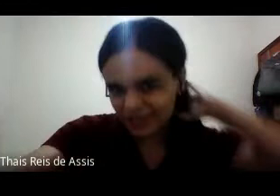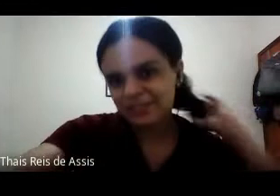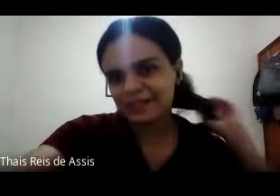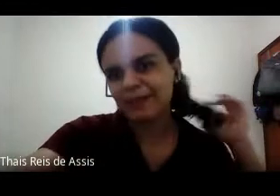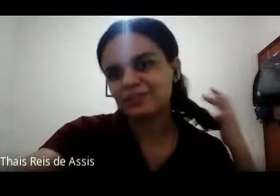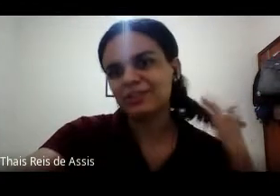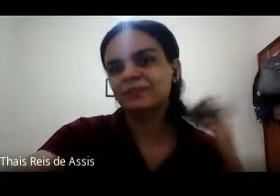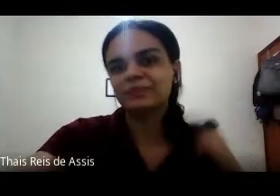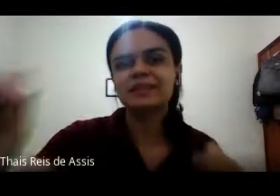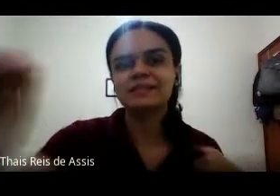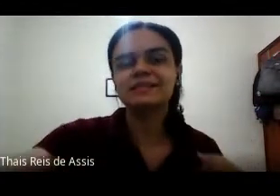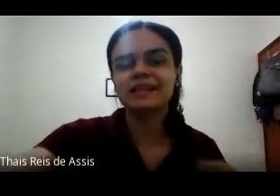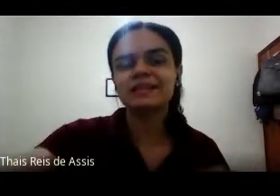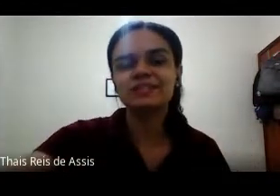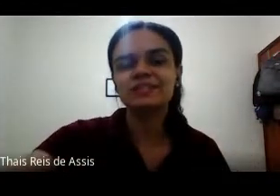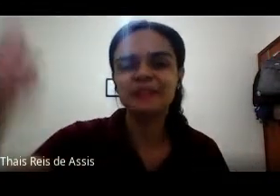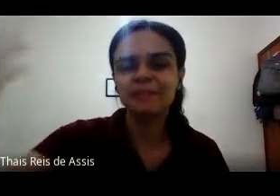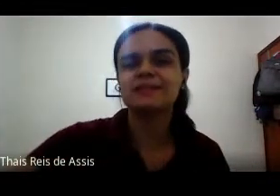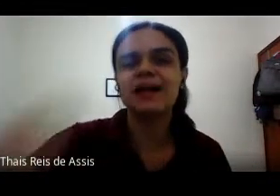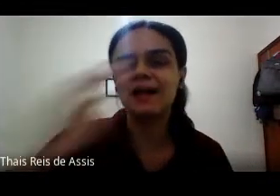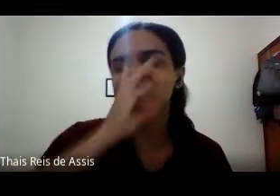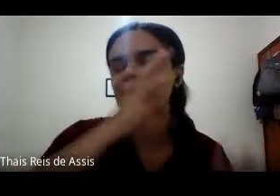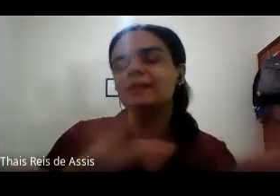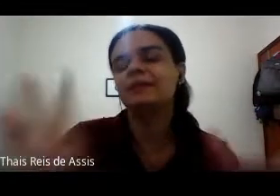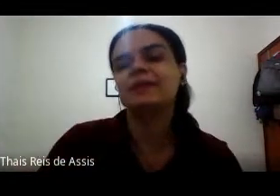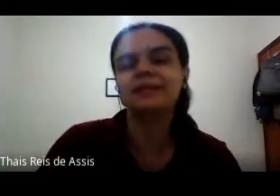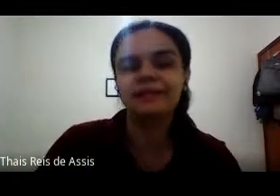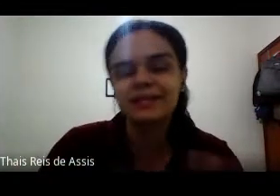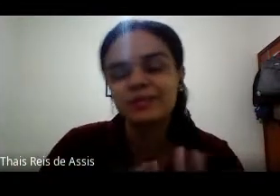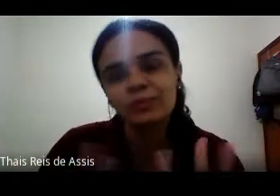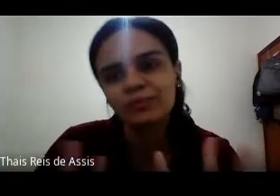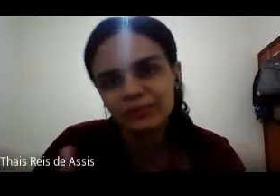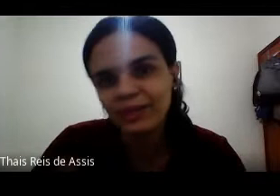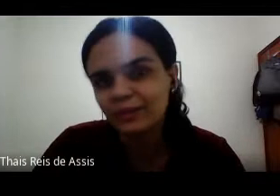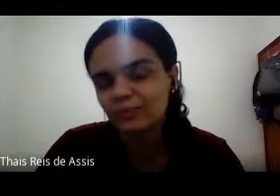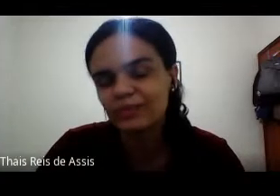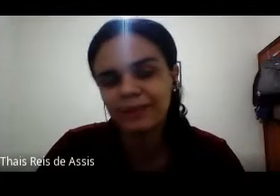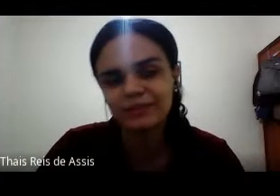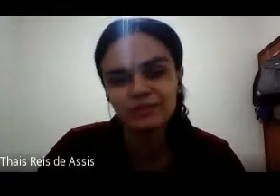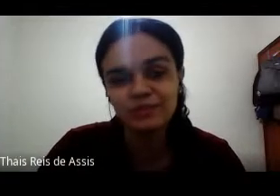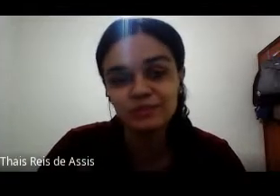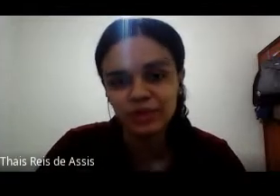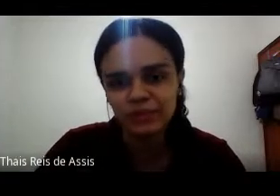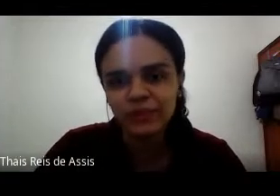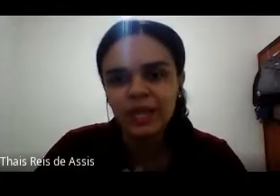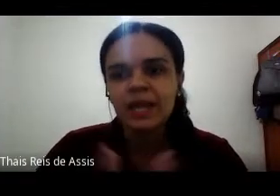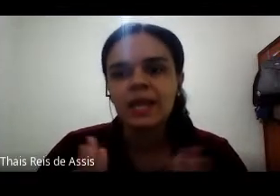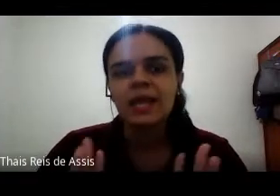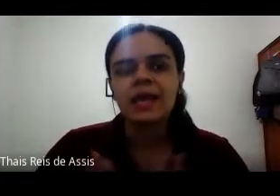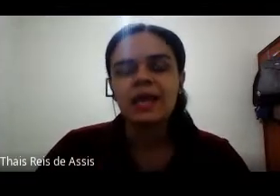ver direitinho essa parte aqui. Estratégias de ensinar a pensar, ensinar a aprender, aprender. Nem todo mundo aprende do mesmo jeito.